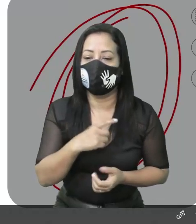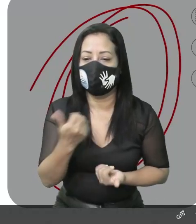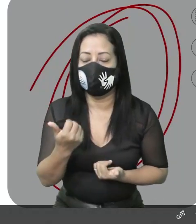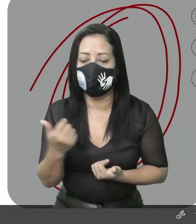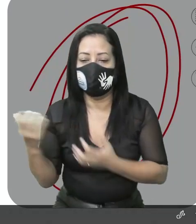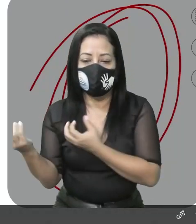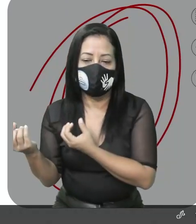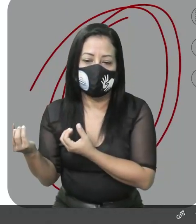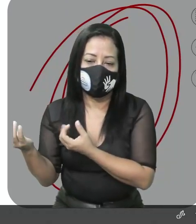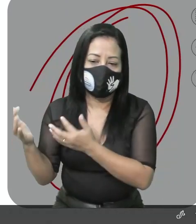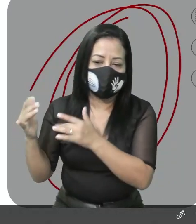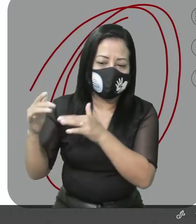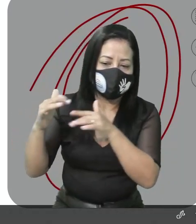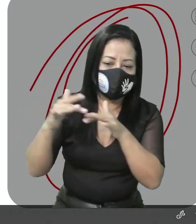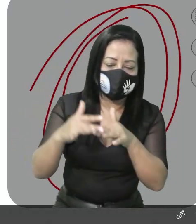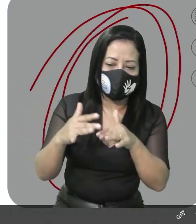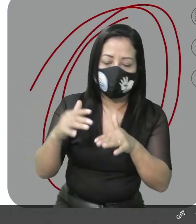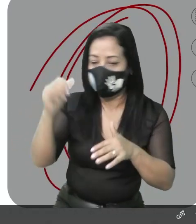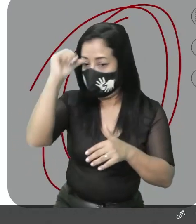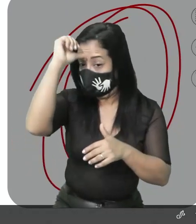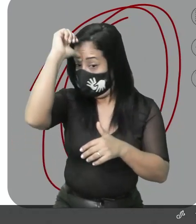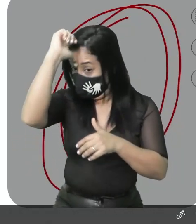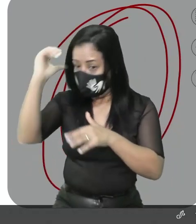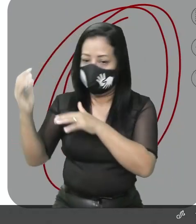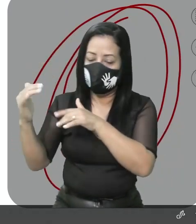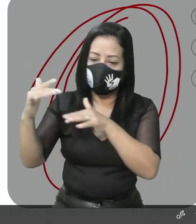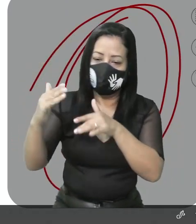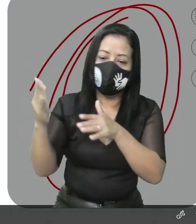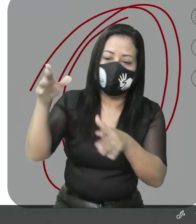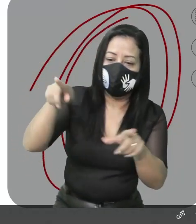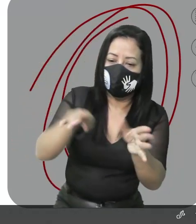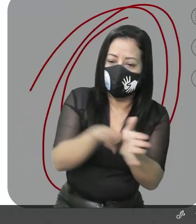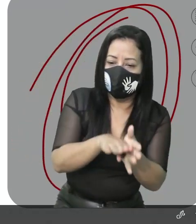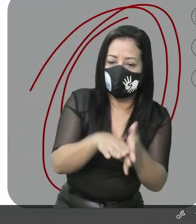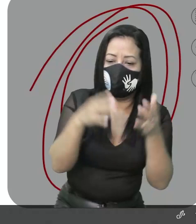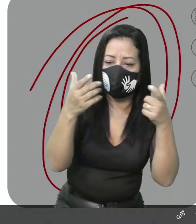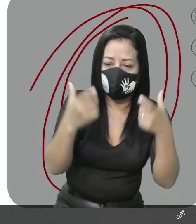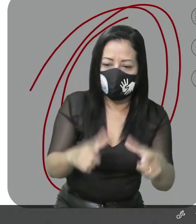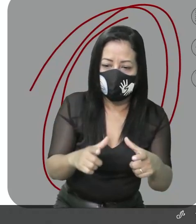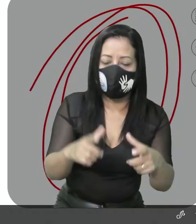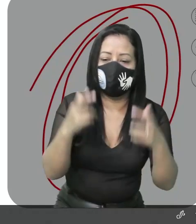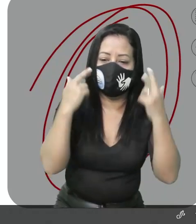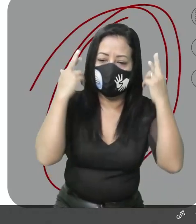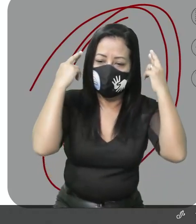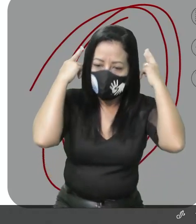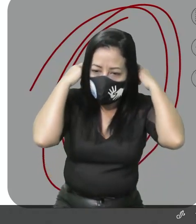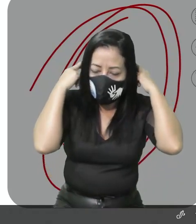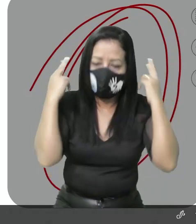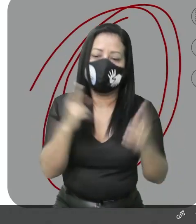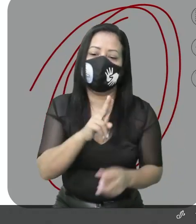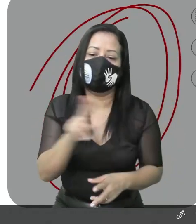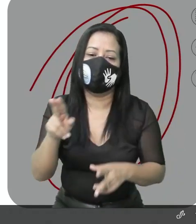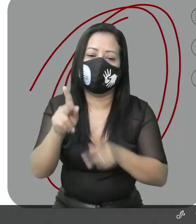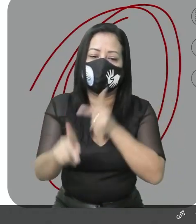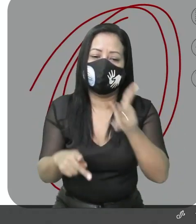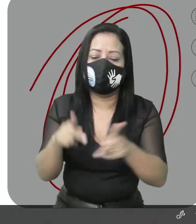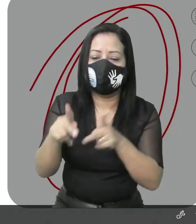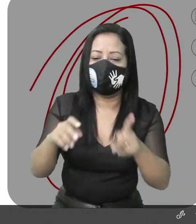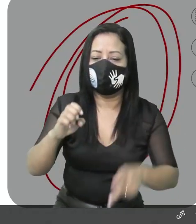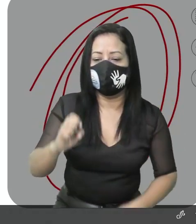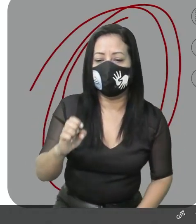Índia e tomando parte da Grécia, por isso que é chamado povo indo-europeu. Nós temos entre eles os